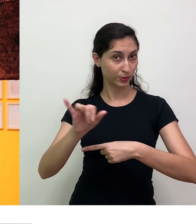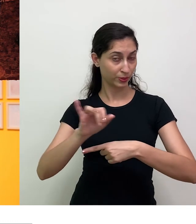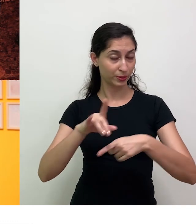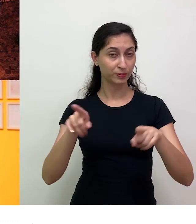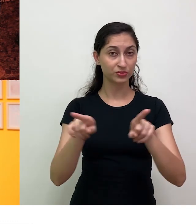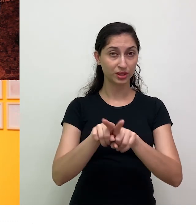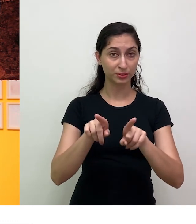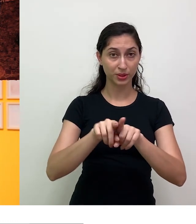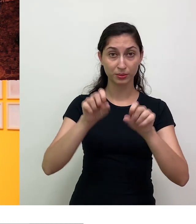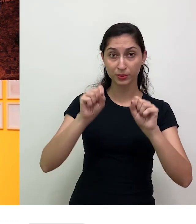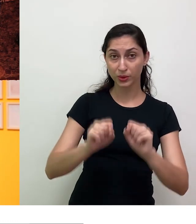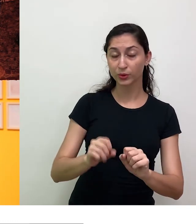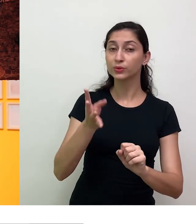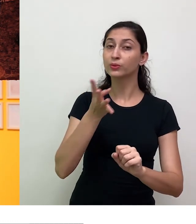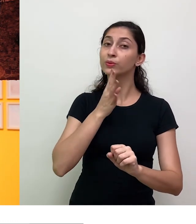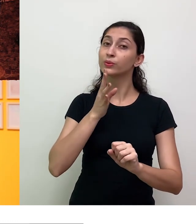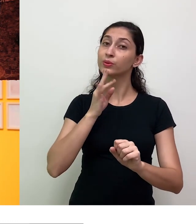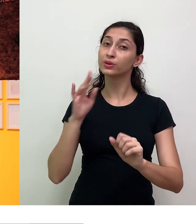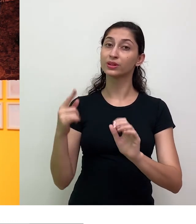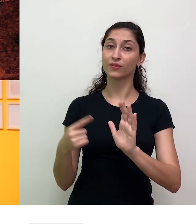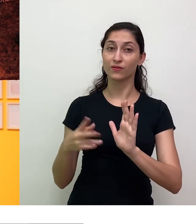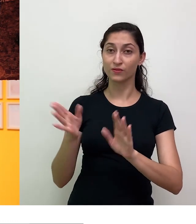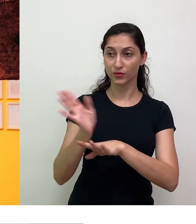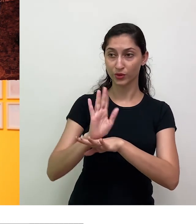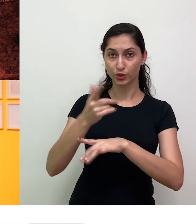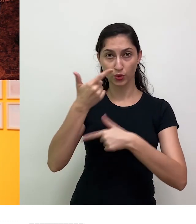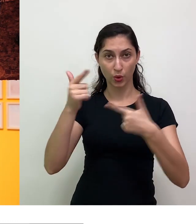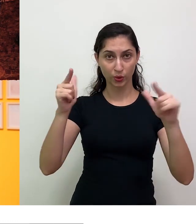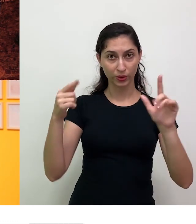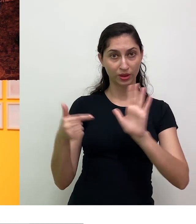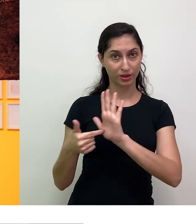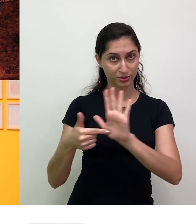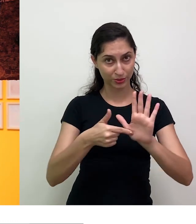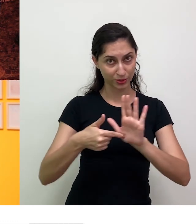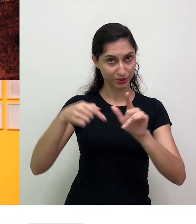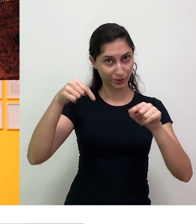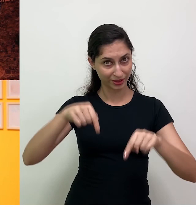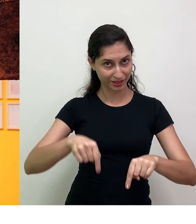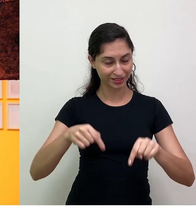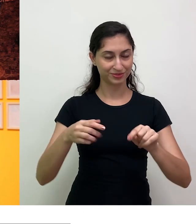pode continuar conhecendo a exposição Mundos Indígenas através